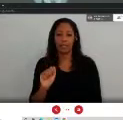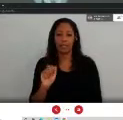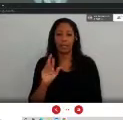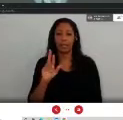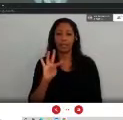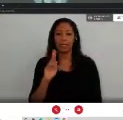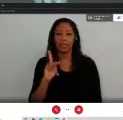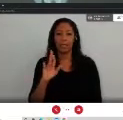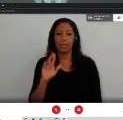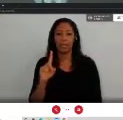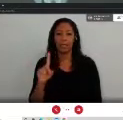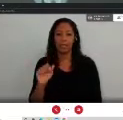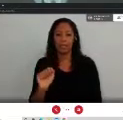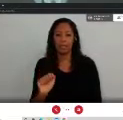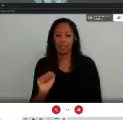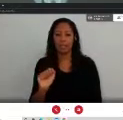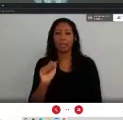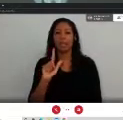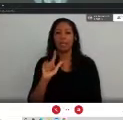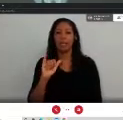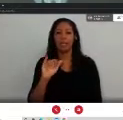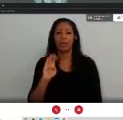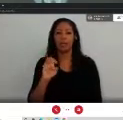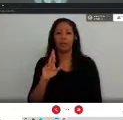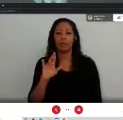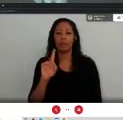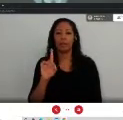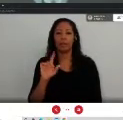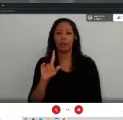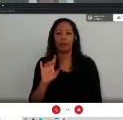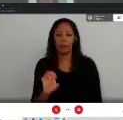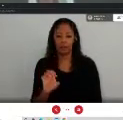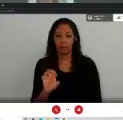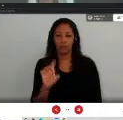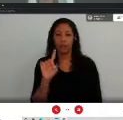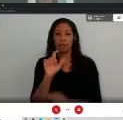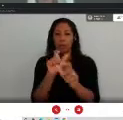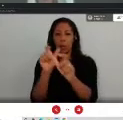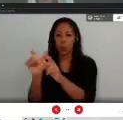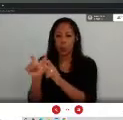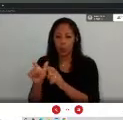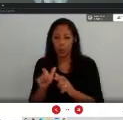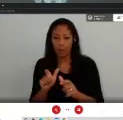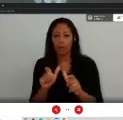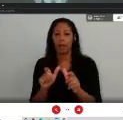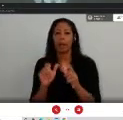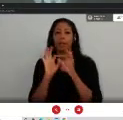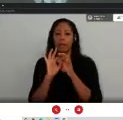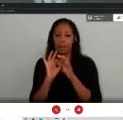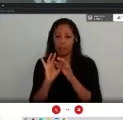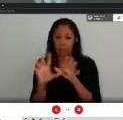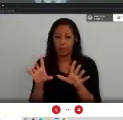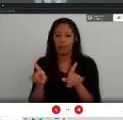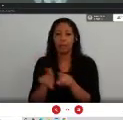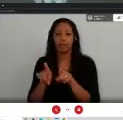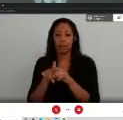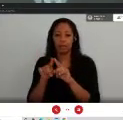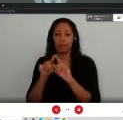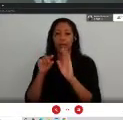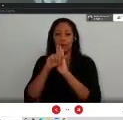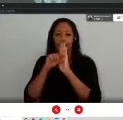novos locais aonde a Secretaria de Saúde, até a próxima semana, está autorizando para que também faça a